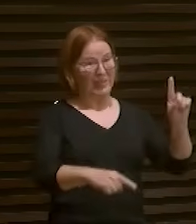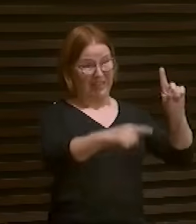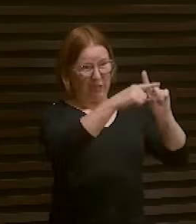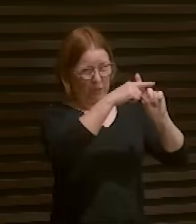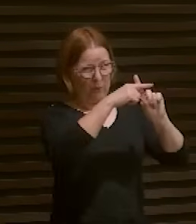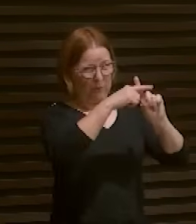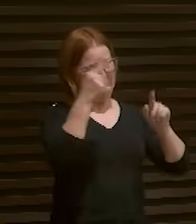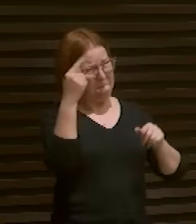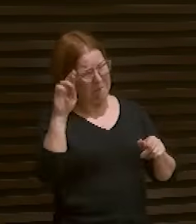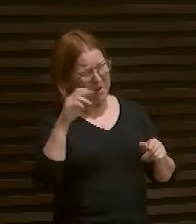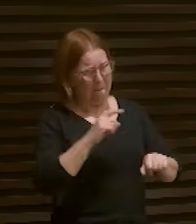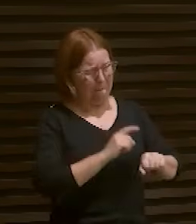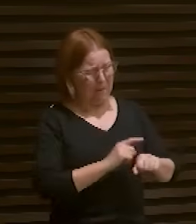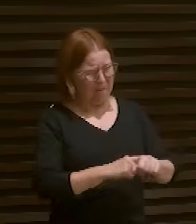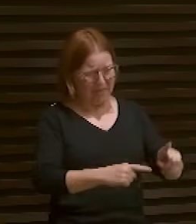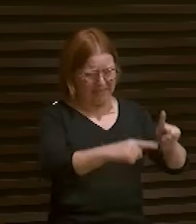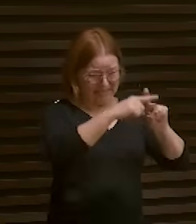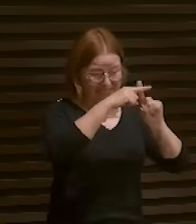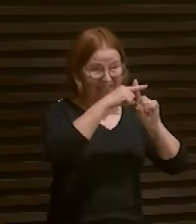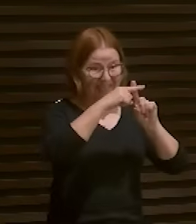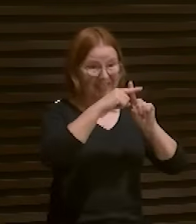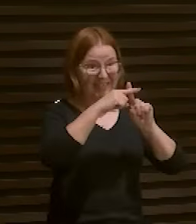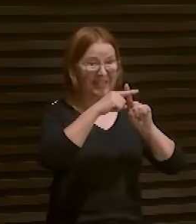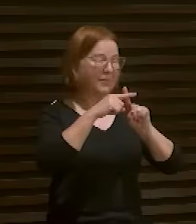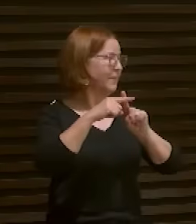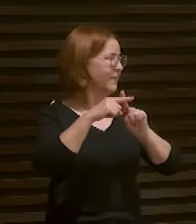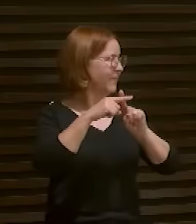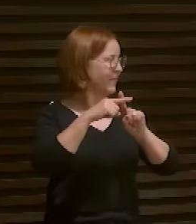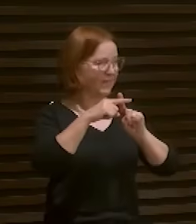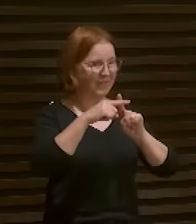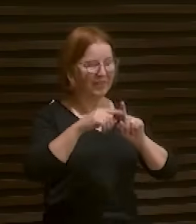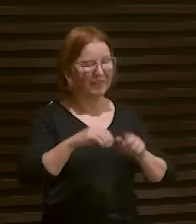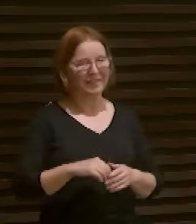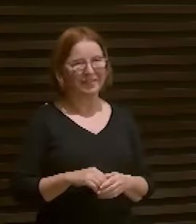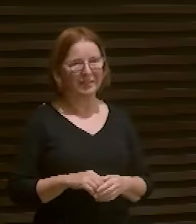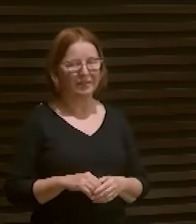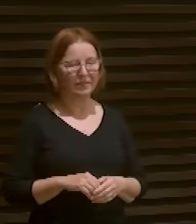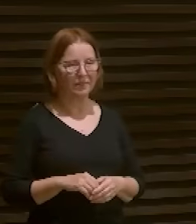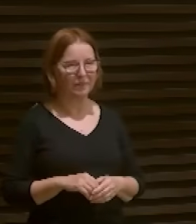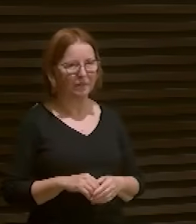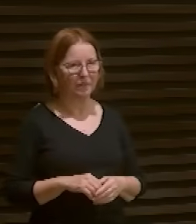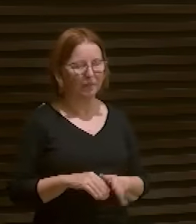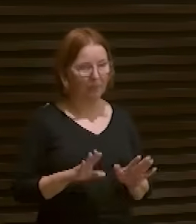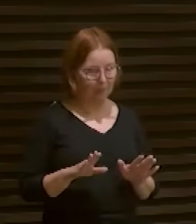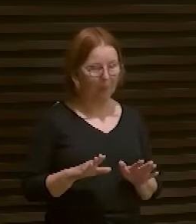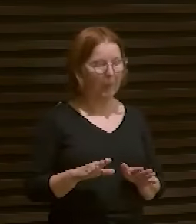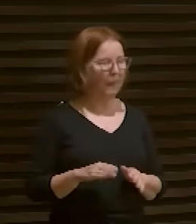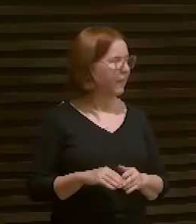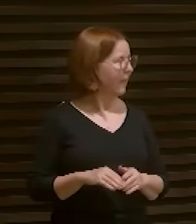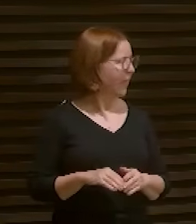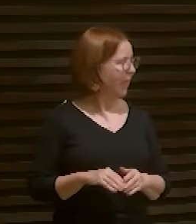pior momento, e os irmãos que esteve lá na visita, lá em Jerusalém, quando